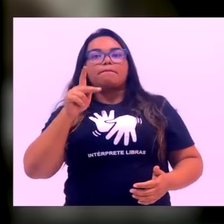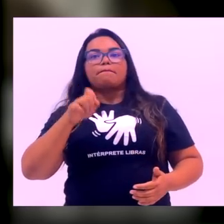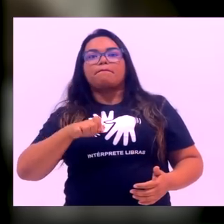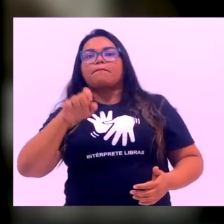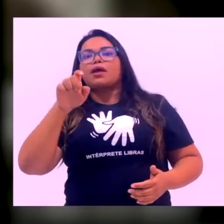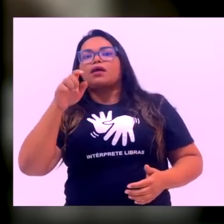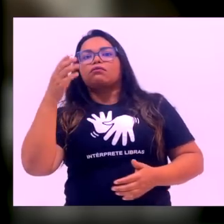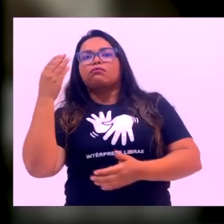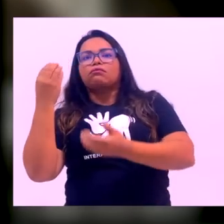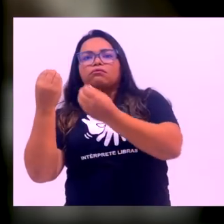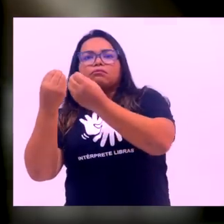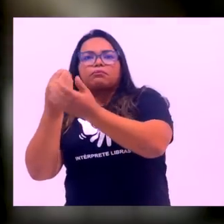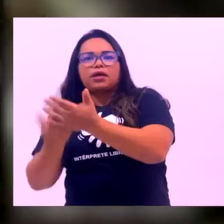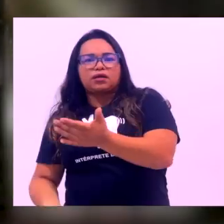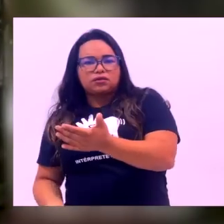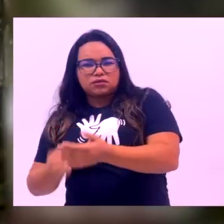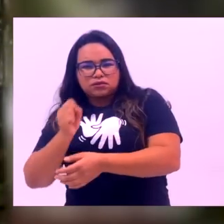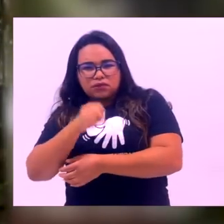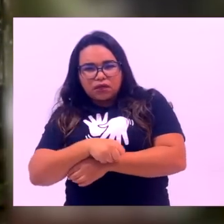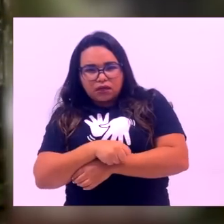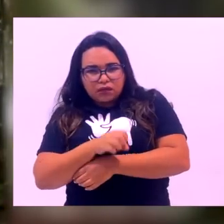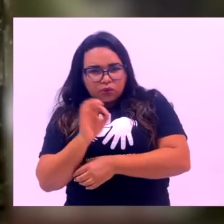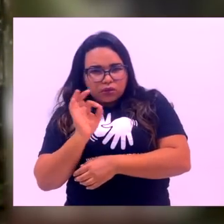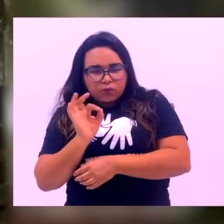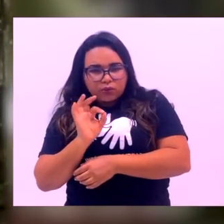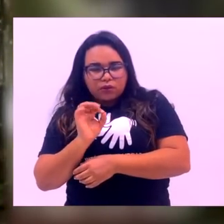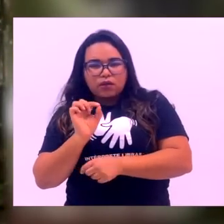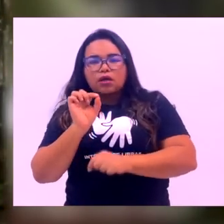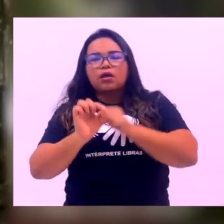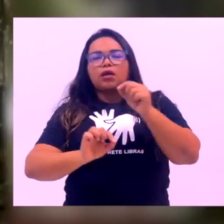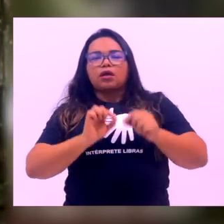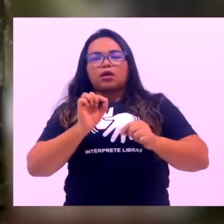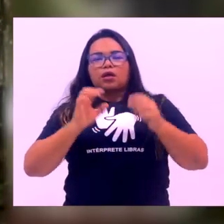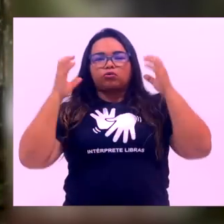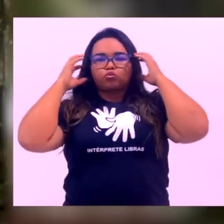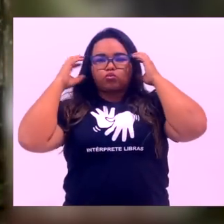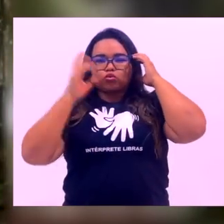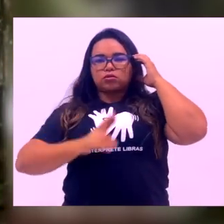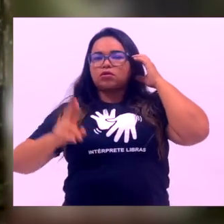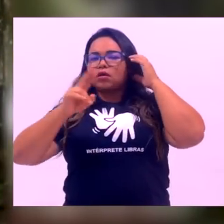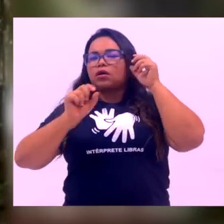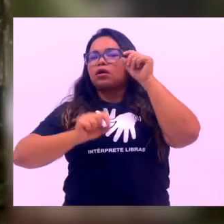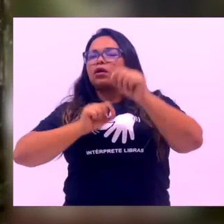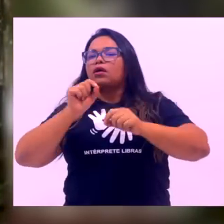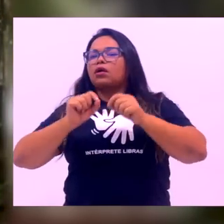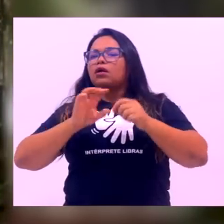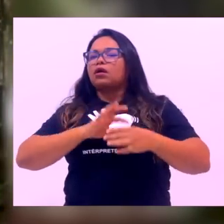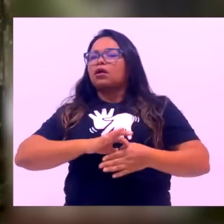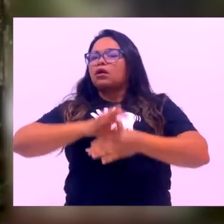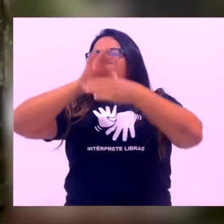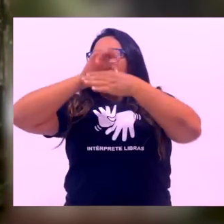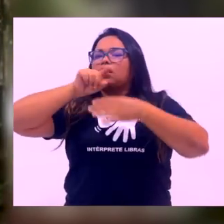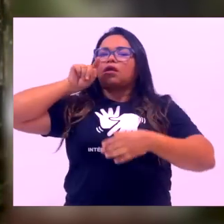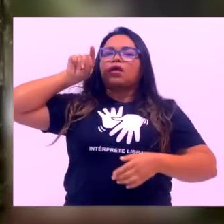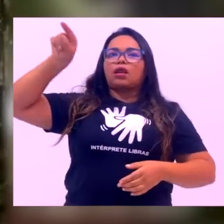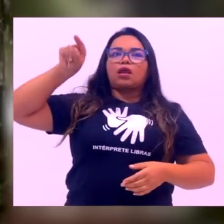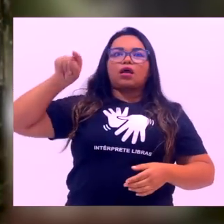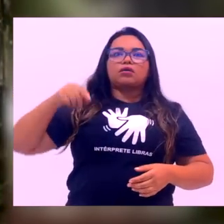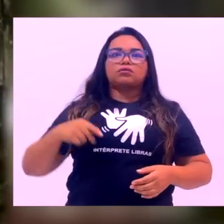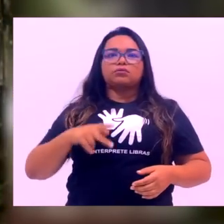cai. Um símbolo cai. Será que cai mesmo? Quem governa a Rússia hoje? Quem é o